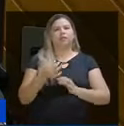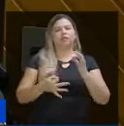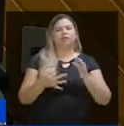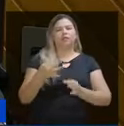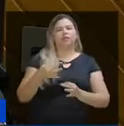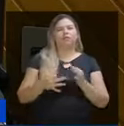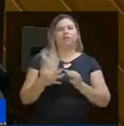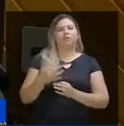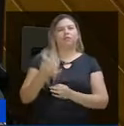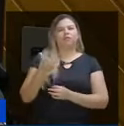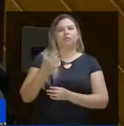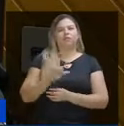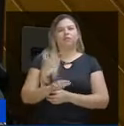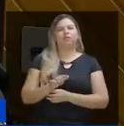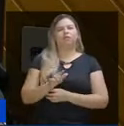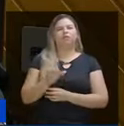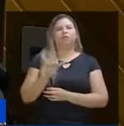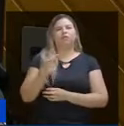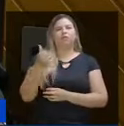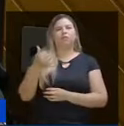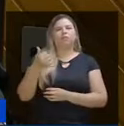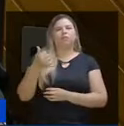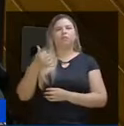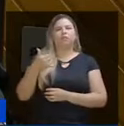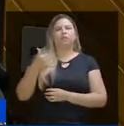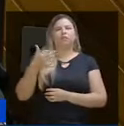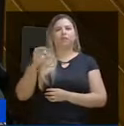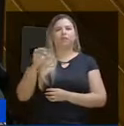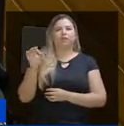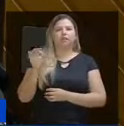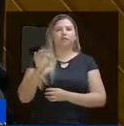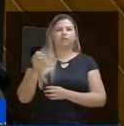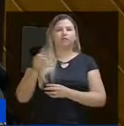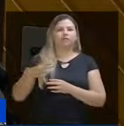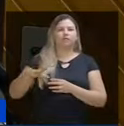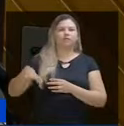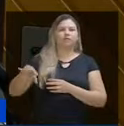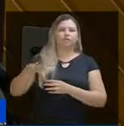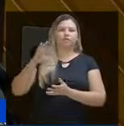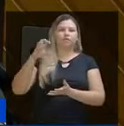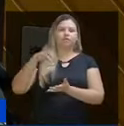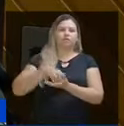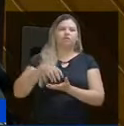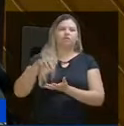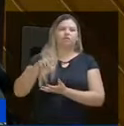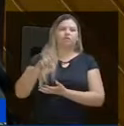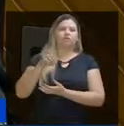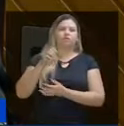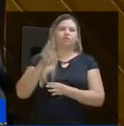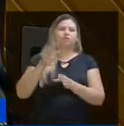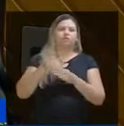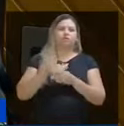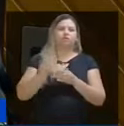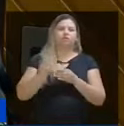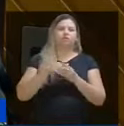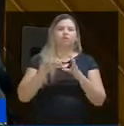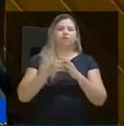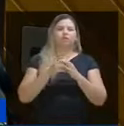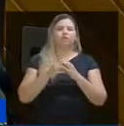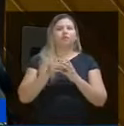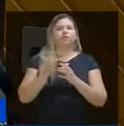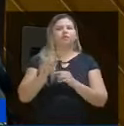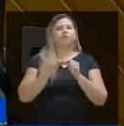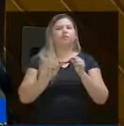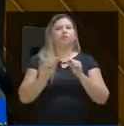Zona Eleitoral e consequente deferimento do registro de candidatura da recorrente. Contra